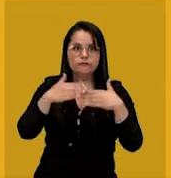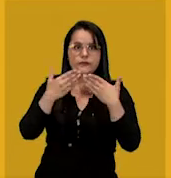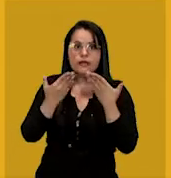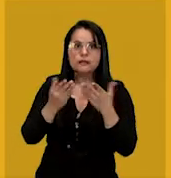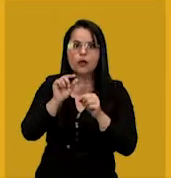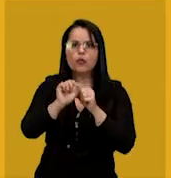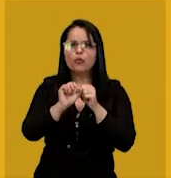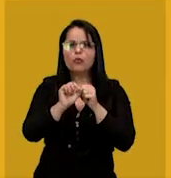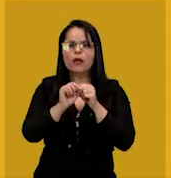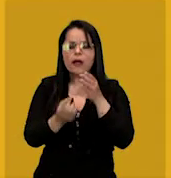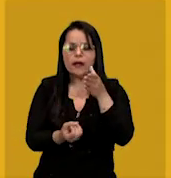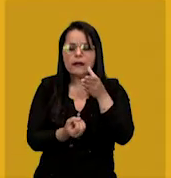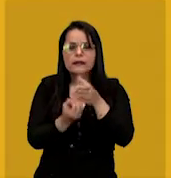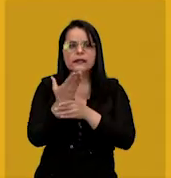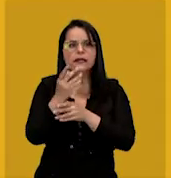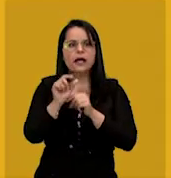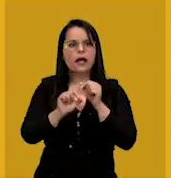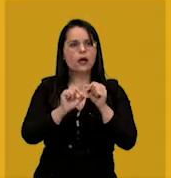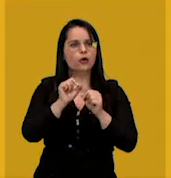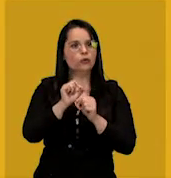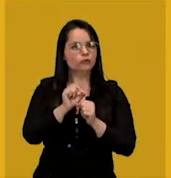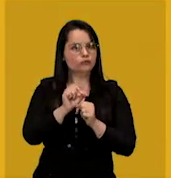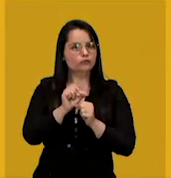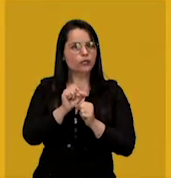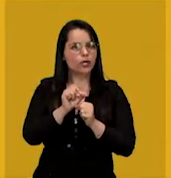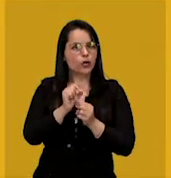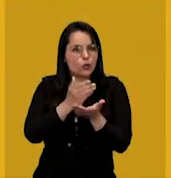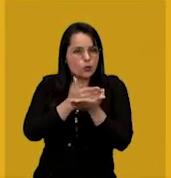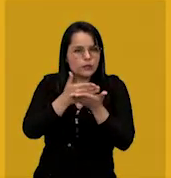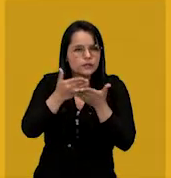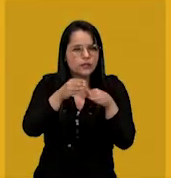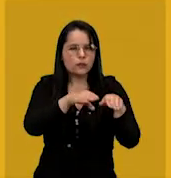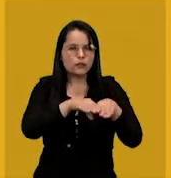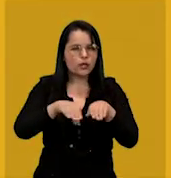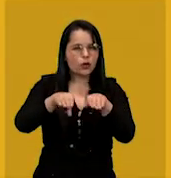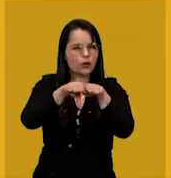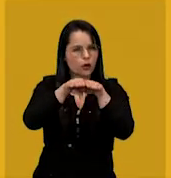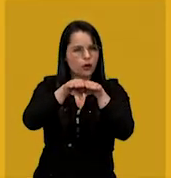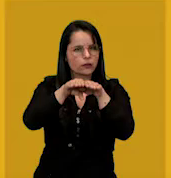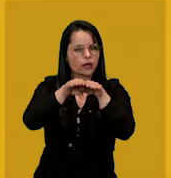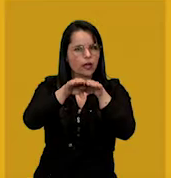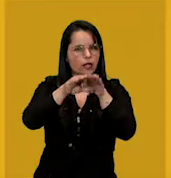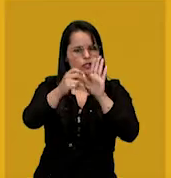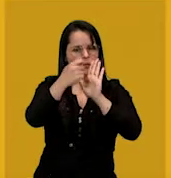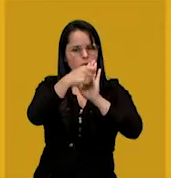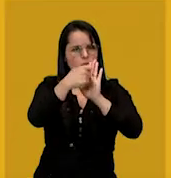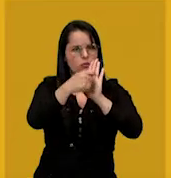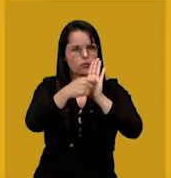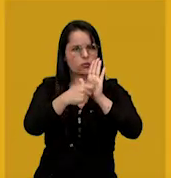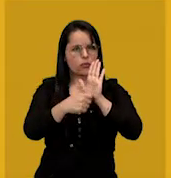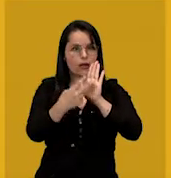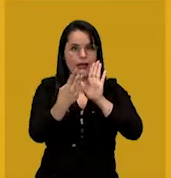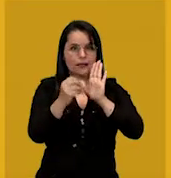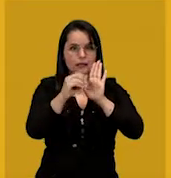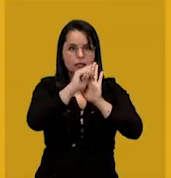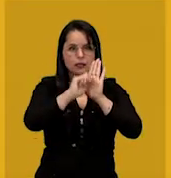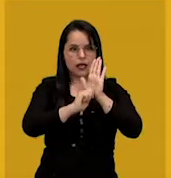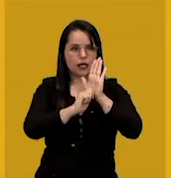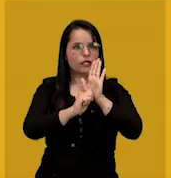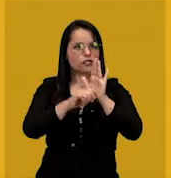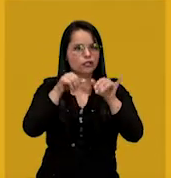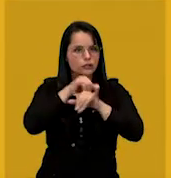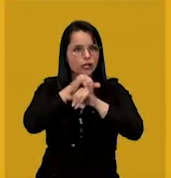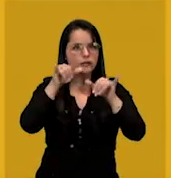foram criados os princípios da igualdade que estão expressos em 30 artigos na